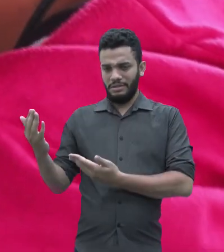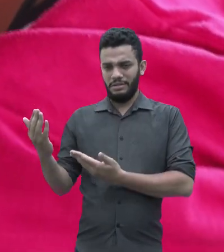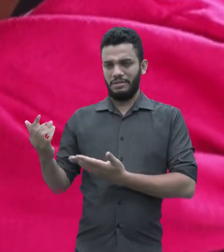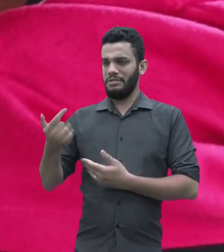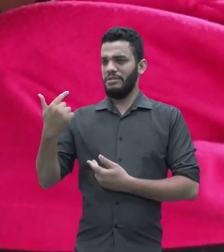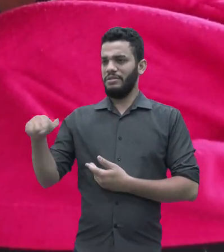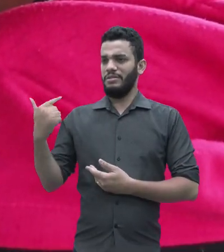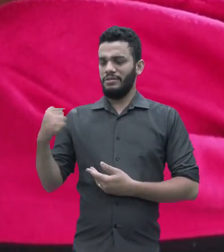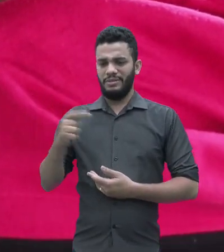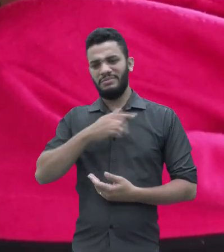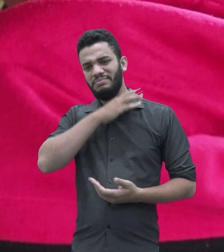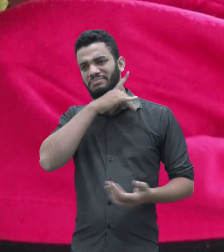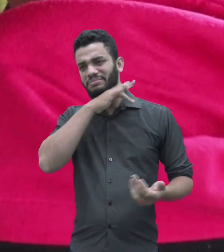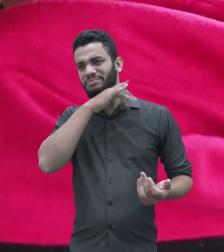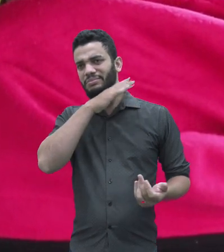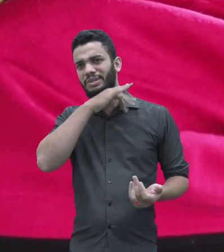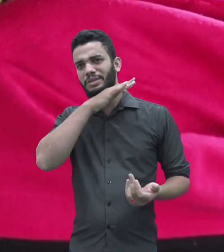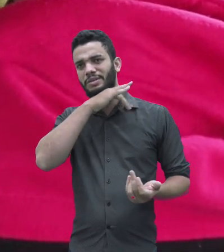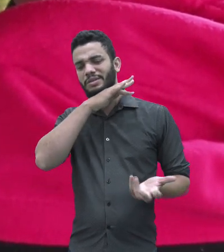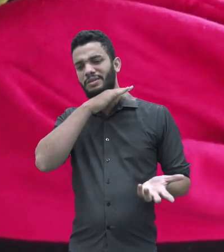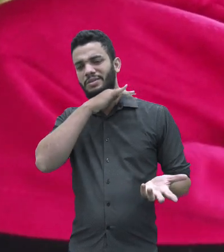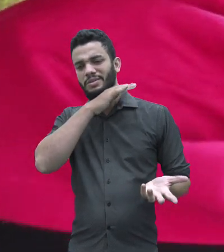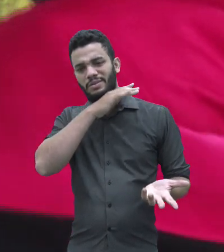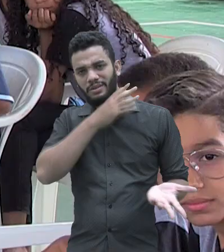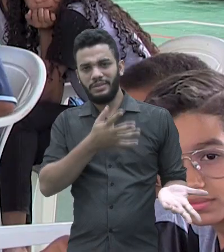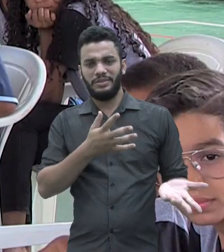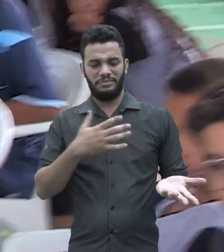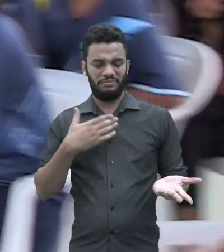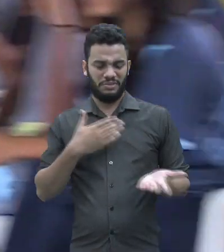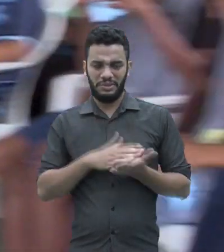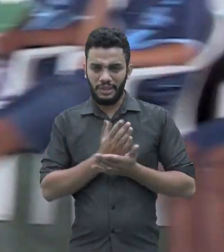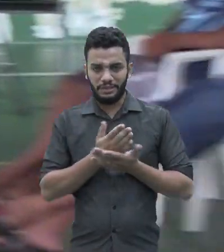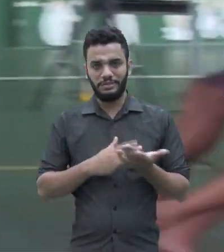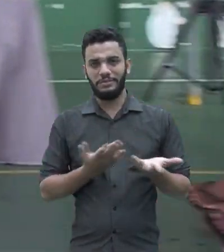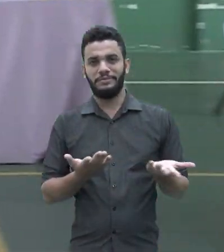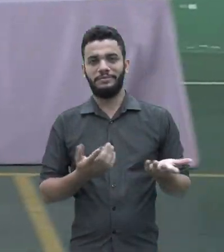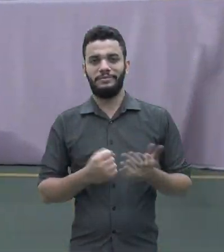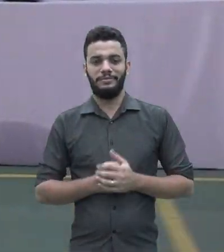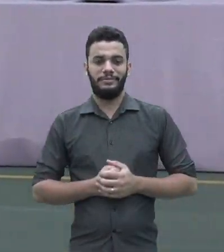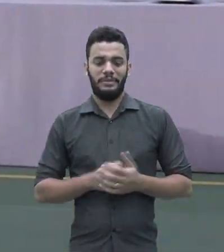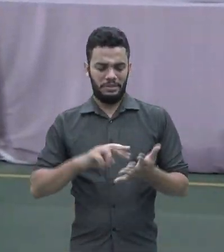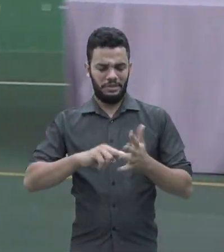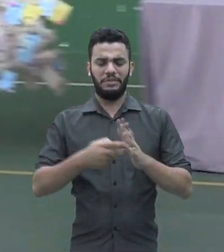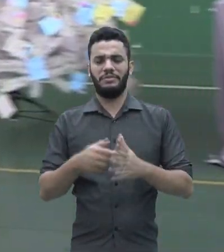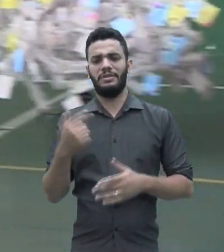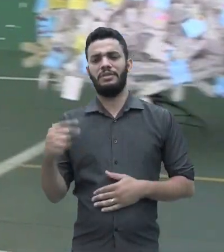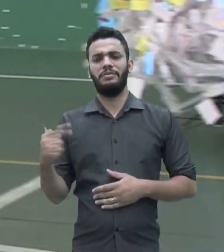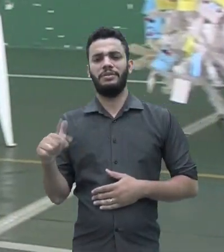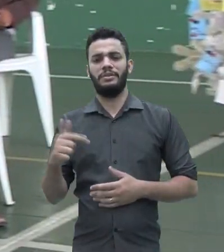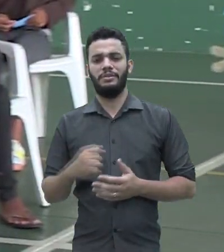A vida sem gratidão é estéril e vazia de significado. Ok. Mais uma ali, né?